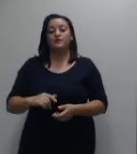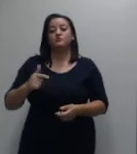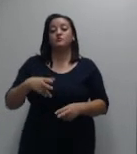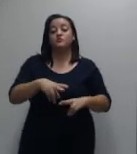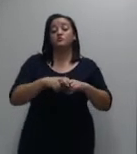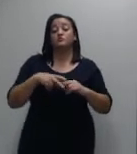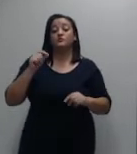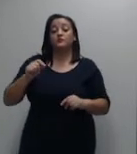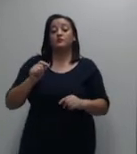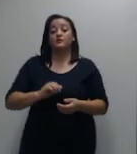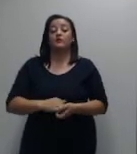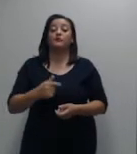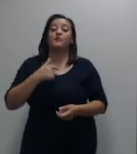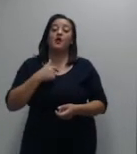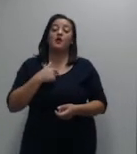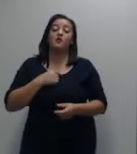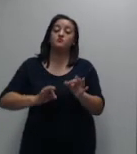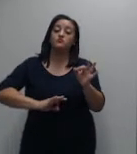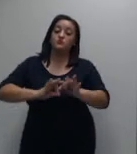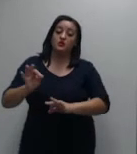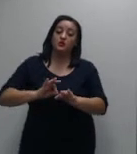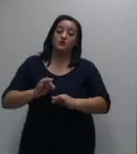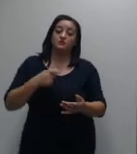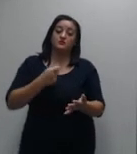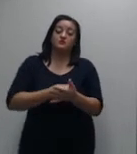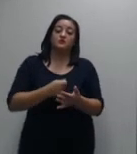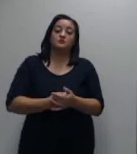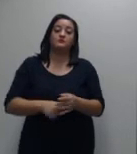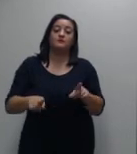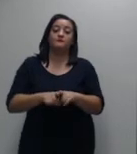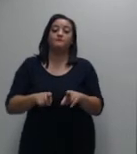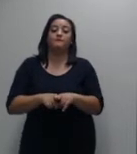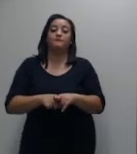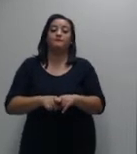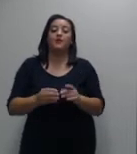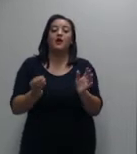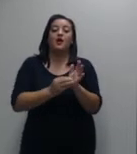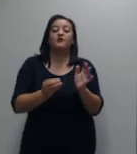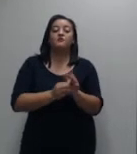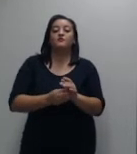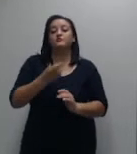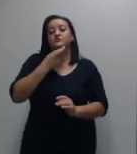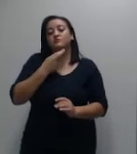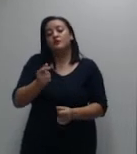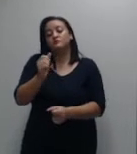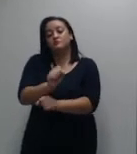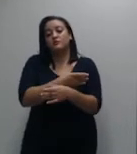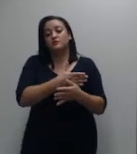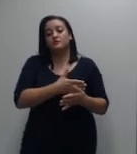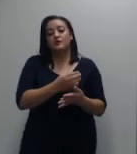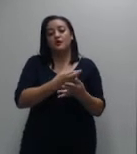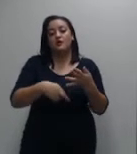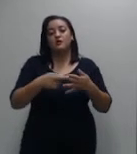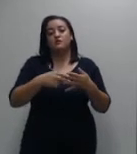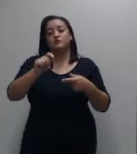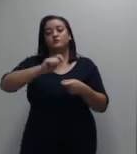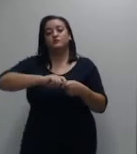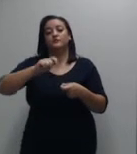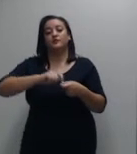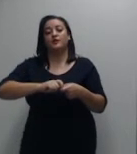é o condicionamento da execução provisória ausência de efeito suspensivo ao recurso interposto